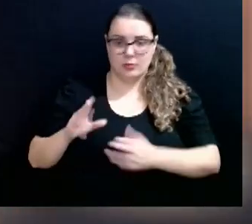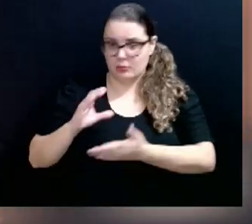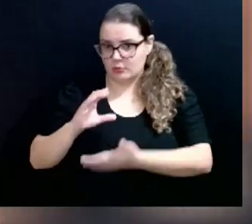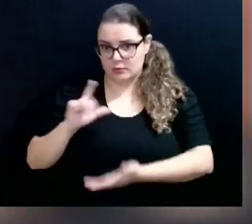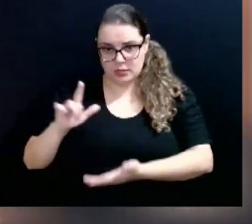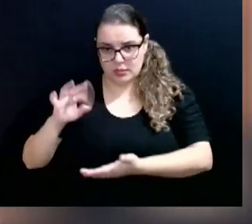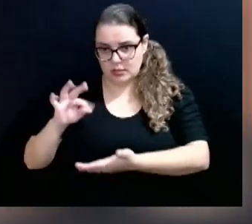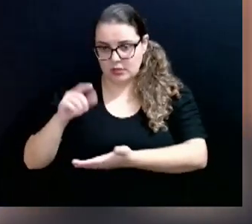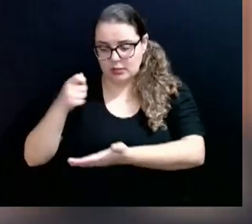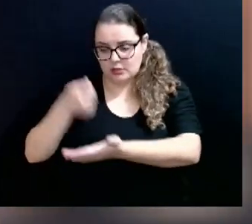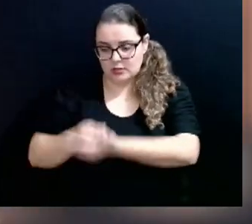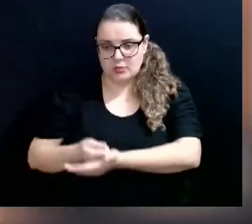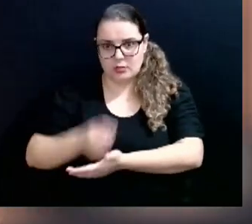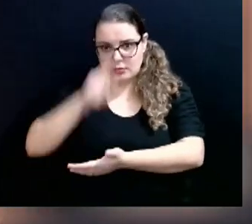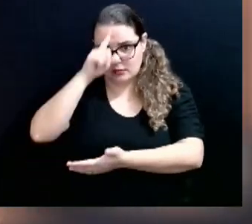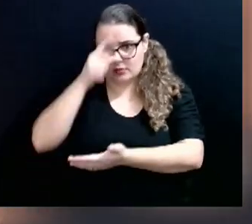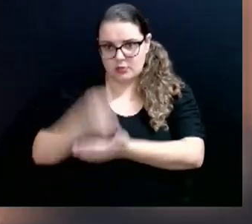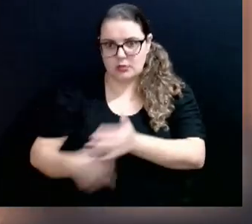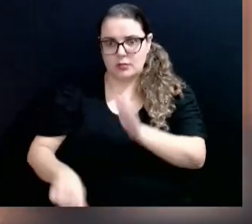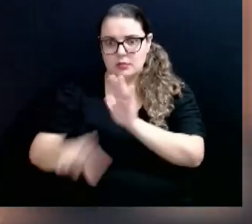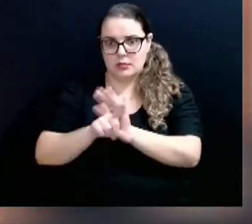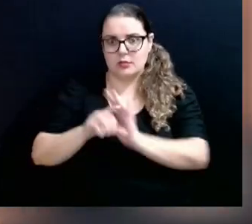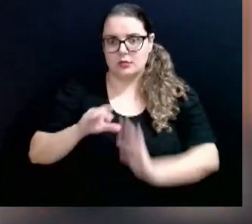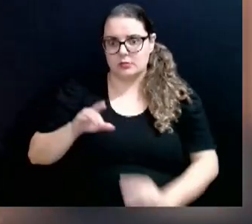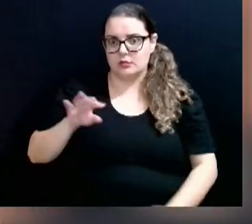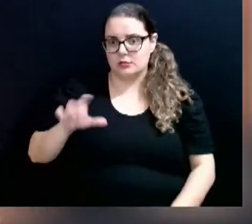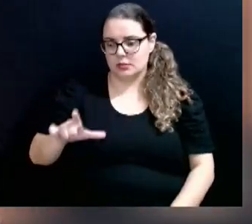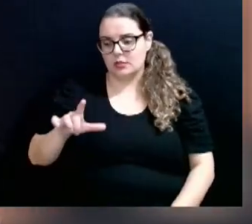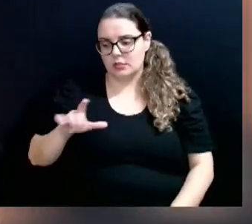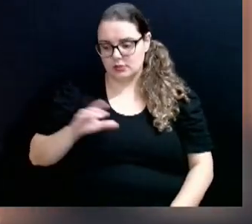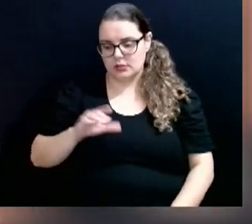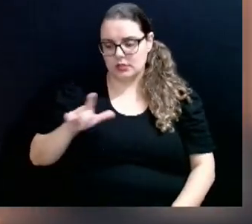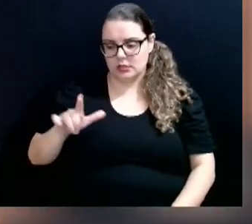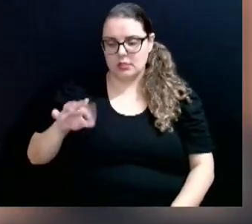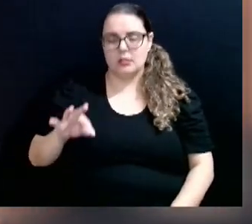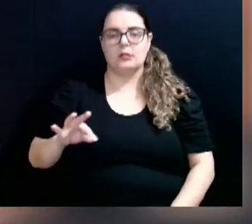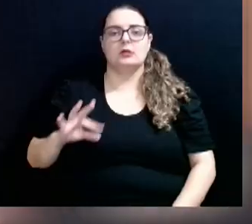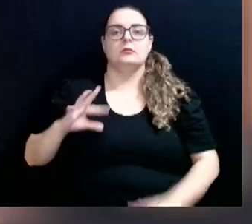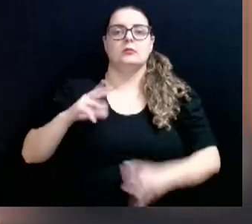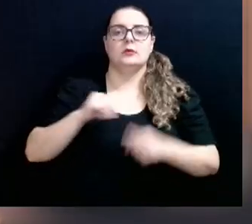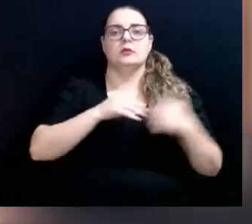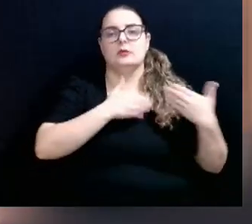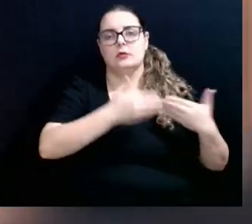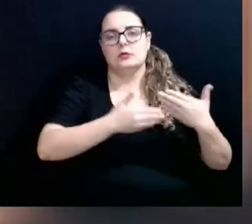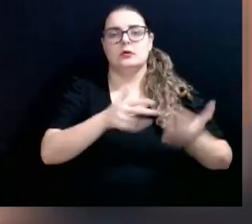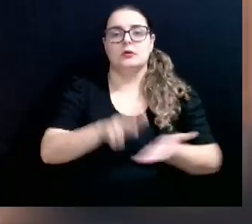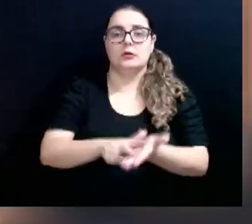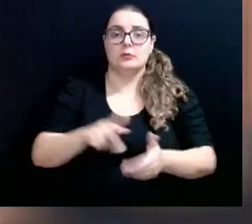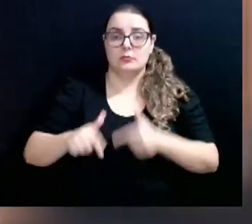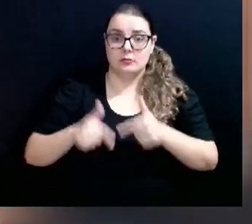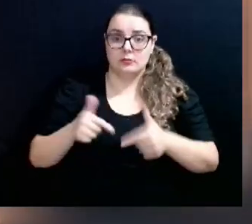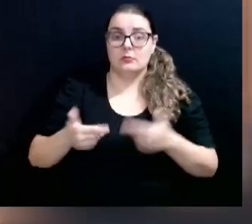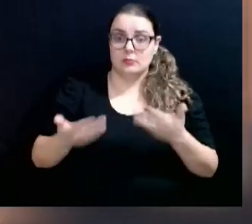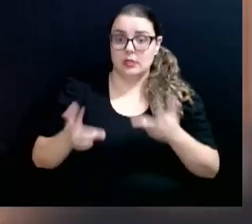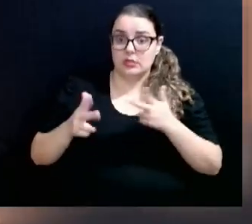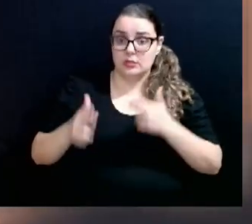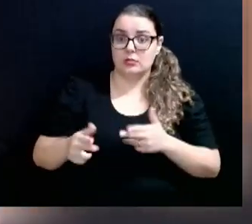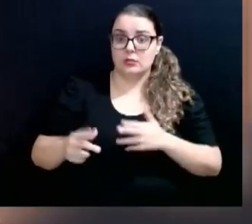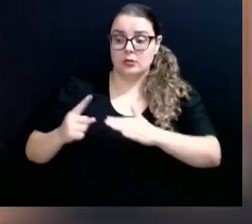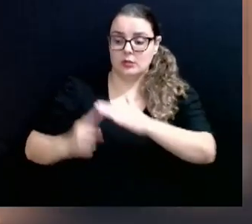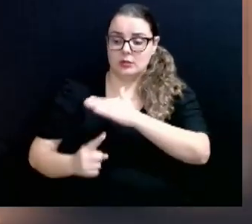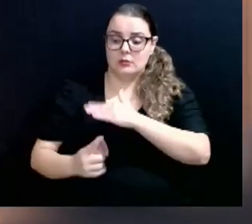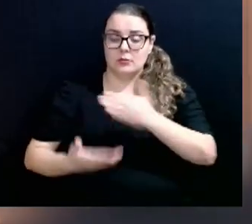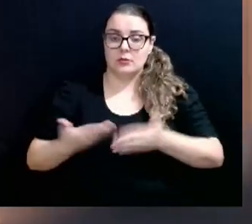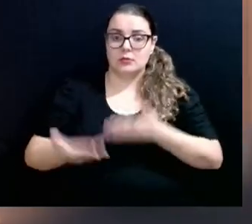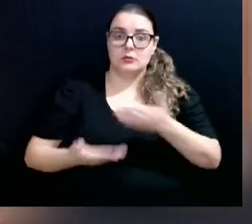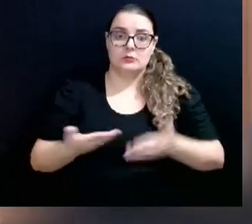determina a própria CLT e vem de toda a nossa história de regulação do trabalho, mas como um prestador de serviços autônomo